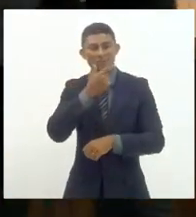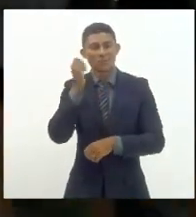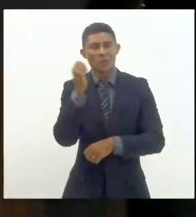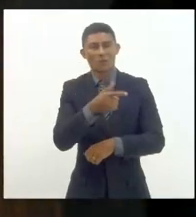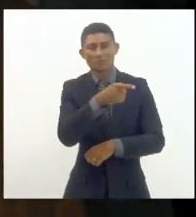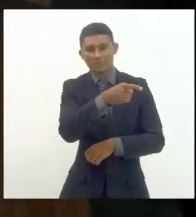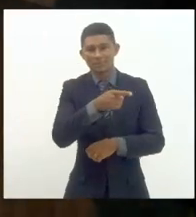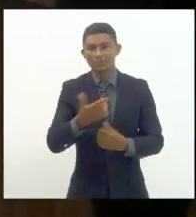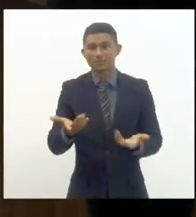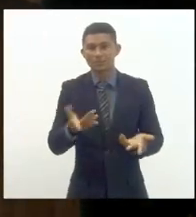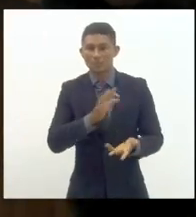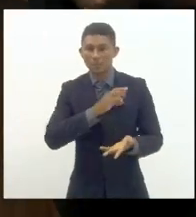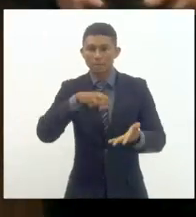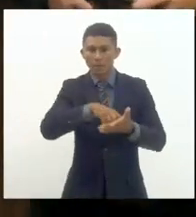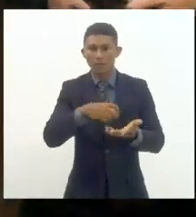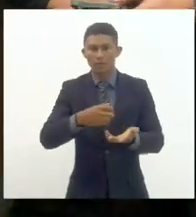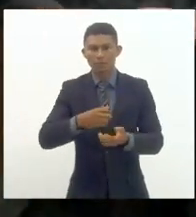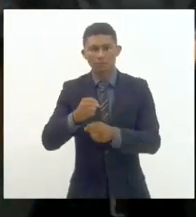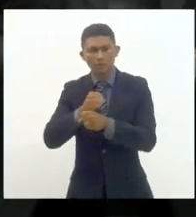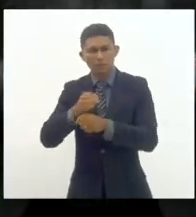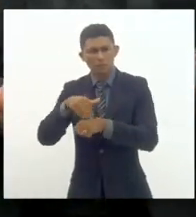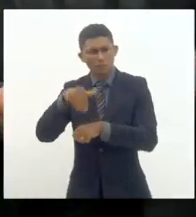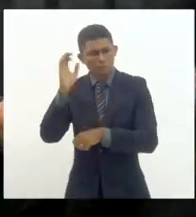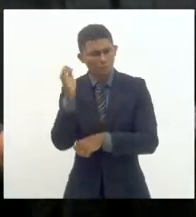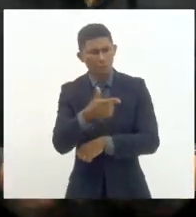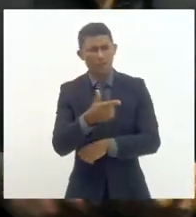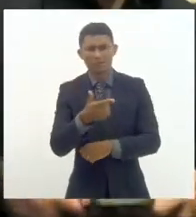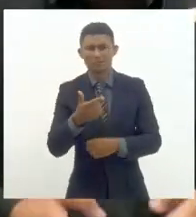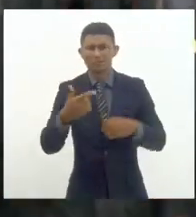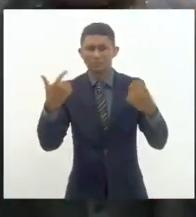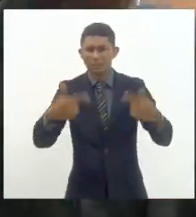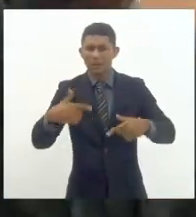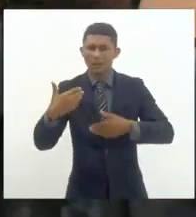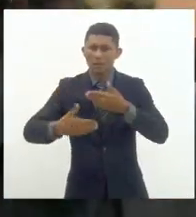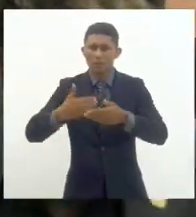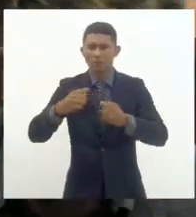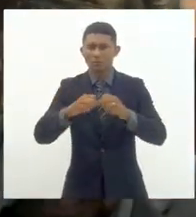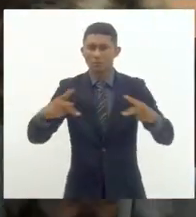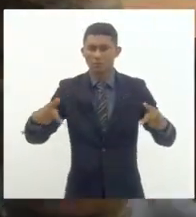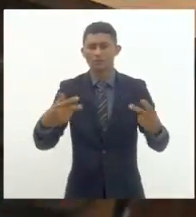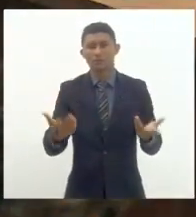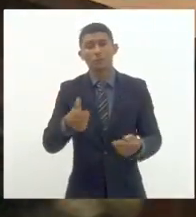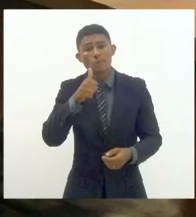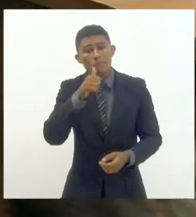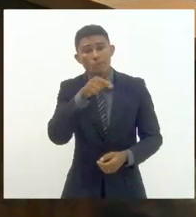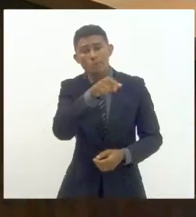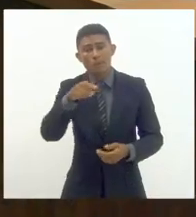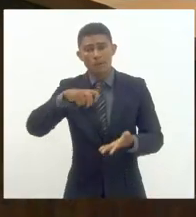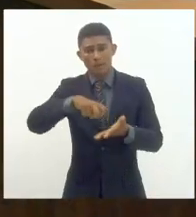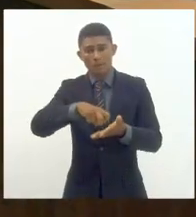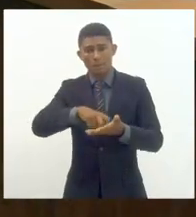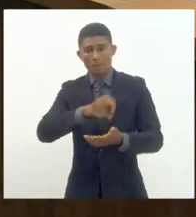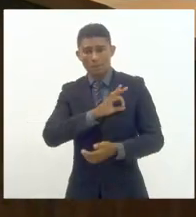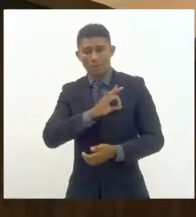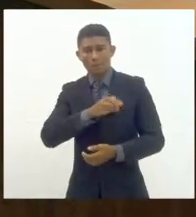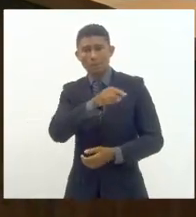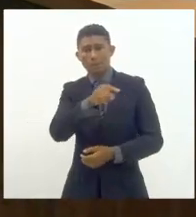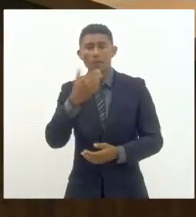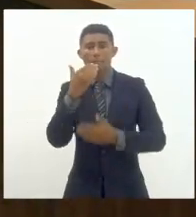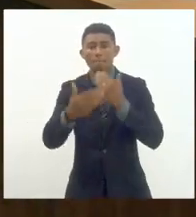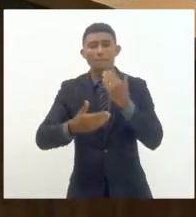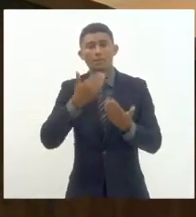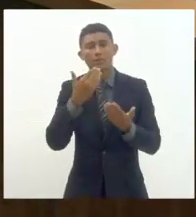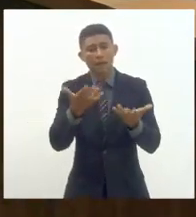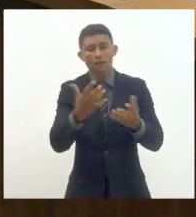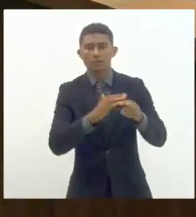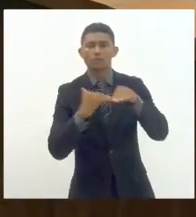policiais penais. Ou seja, é uma reivindicação das mulheres policiais penais para se equivaler. Não é